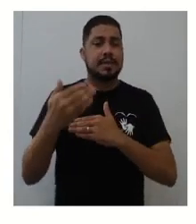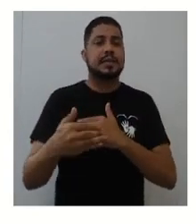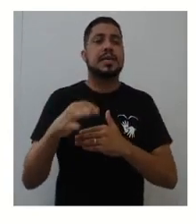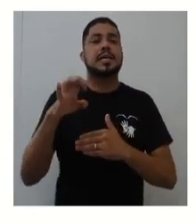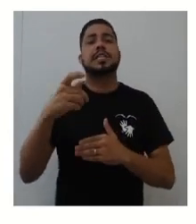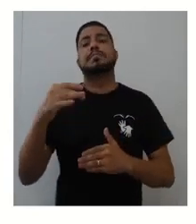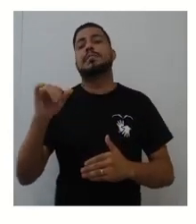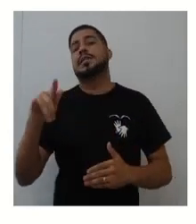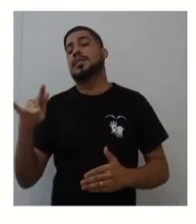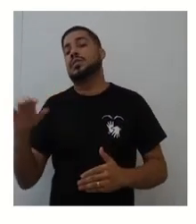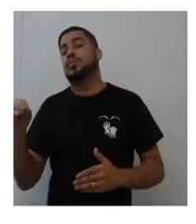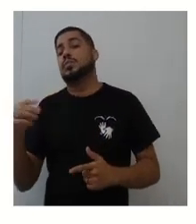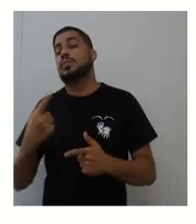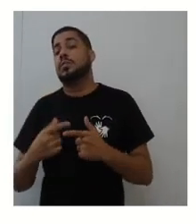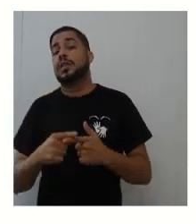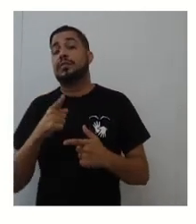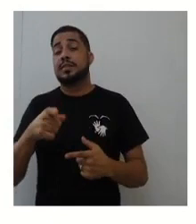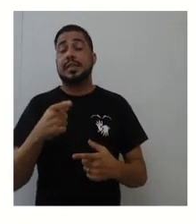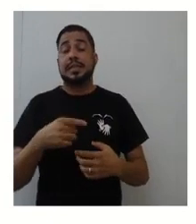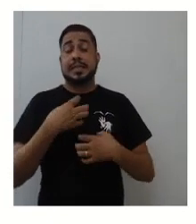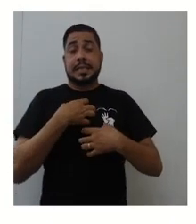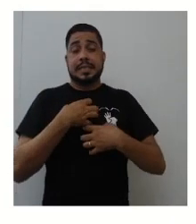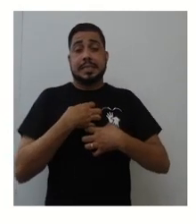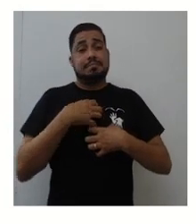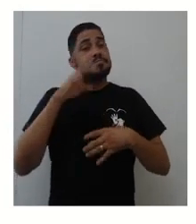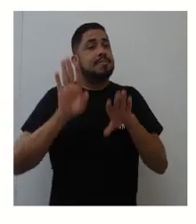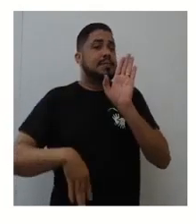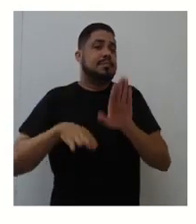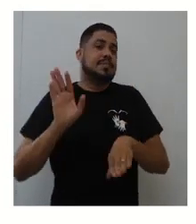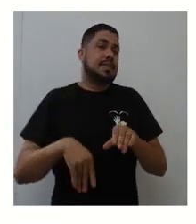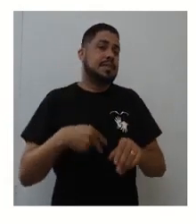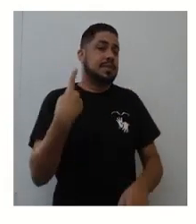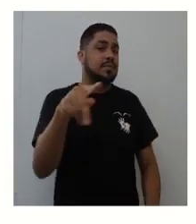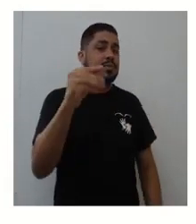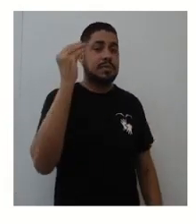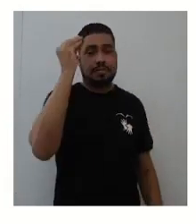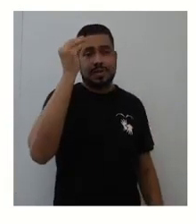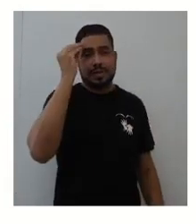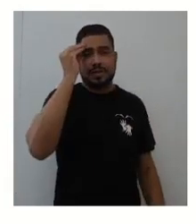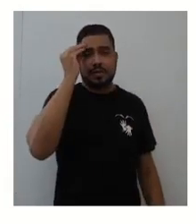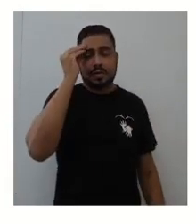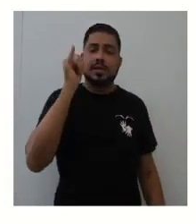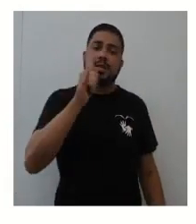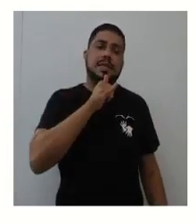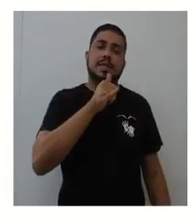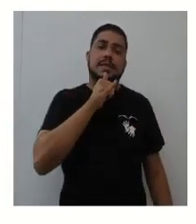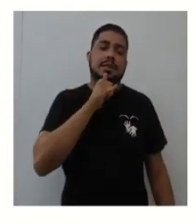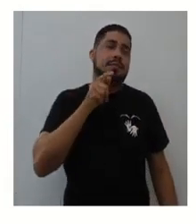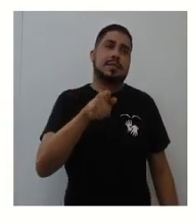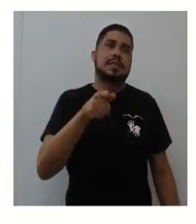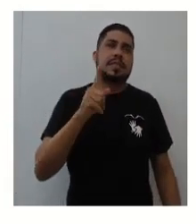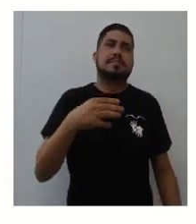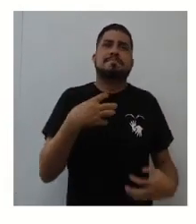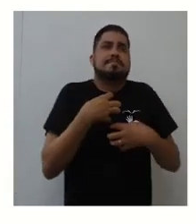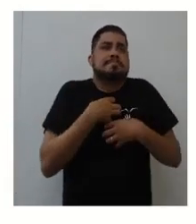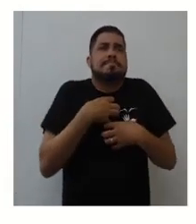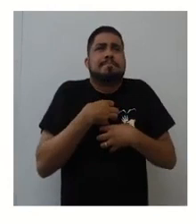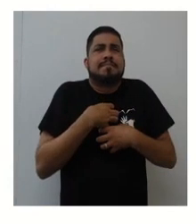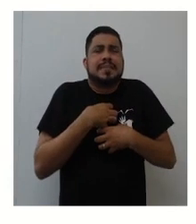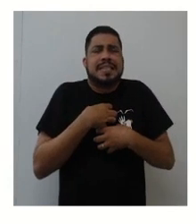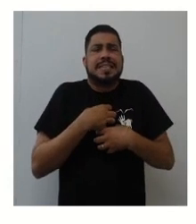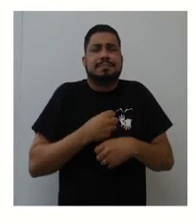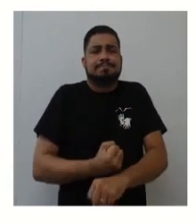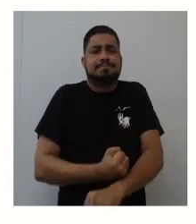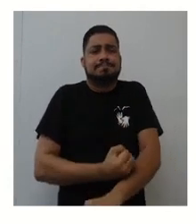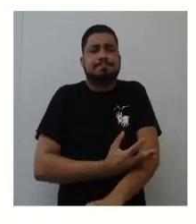Porque como você se sentiu, vai depender da sua experiência, certo? Se, por exemplo, você se sentiu tocado